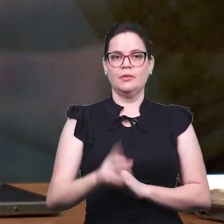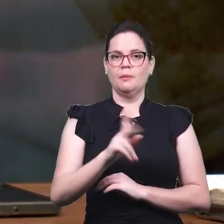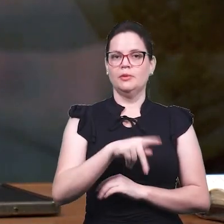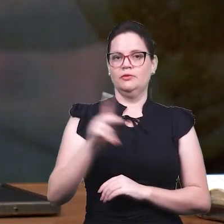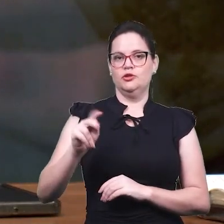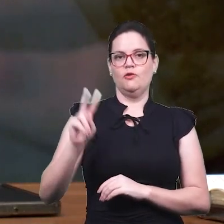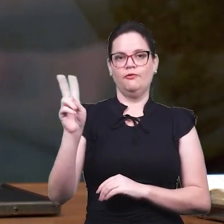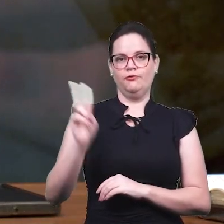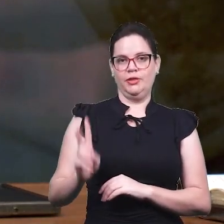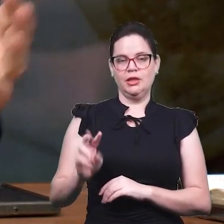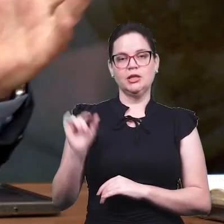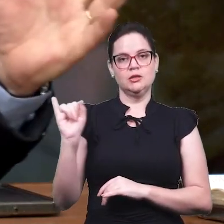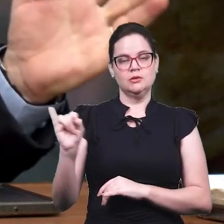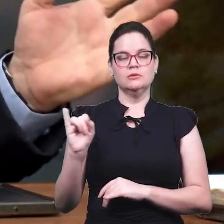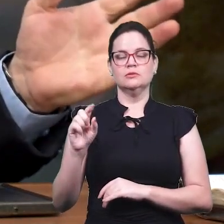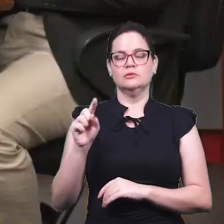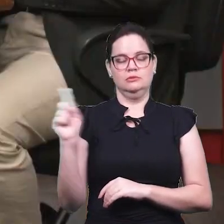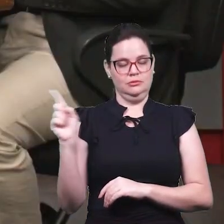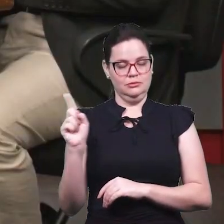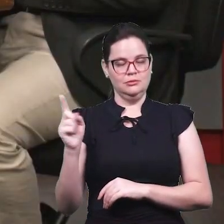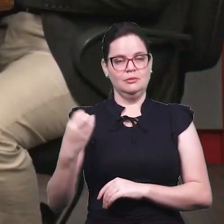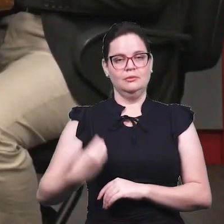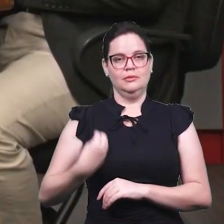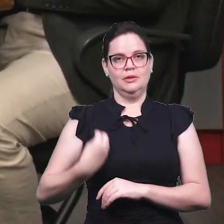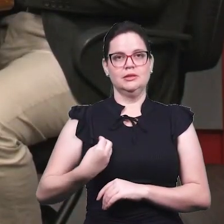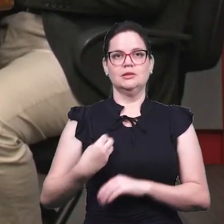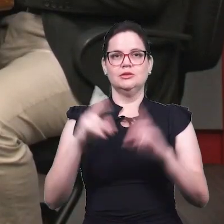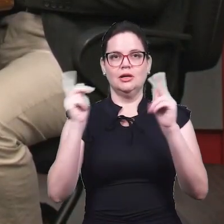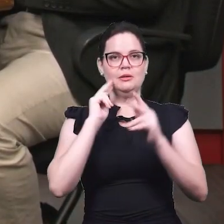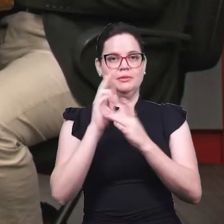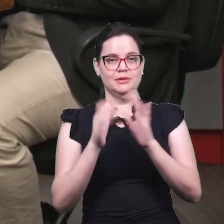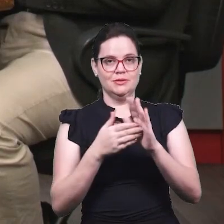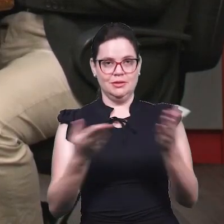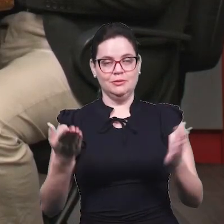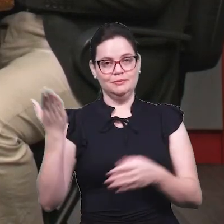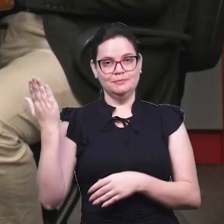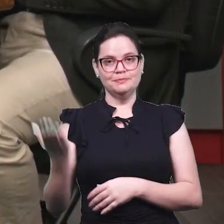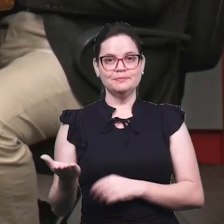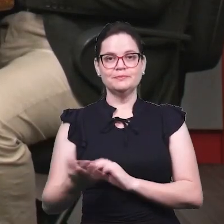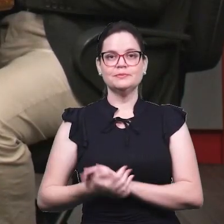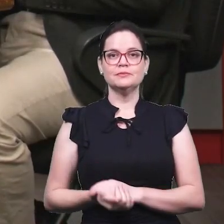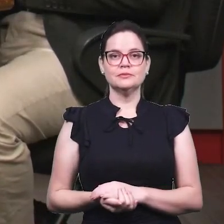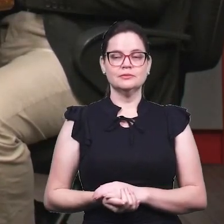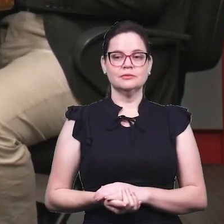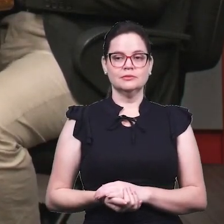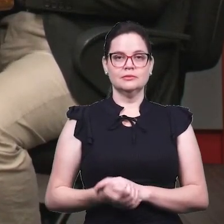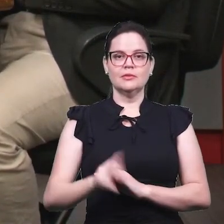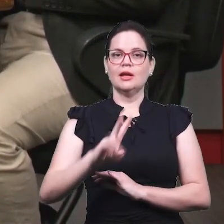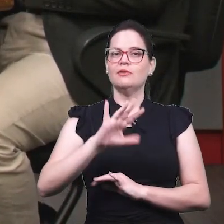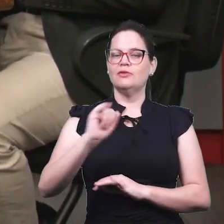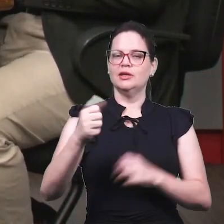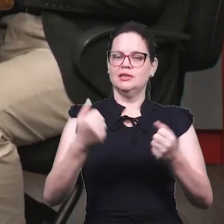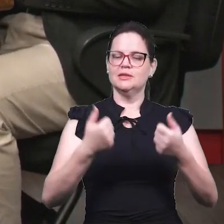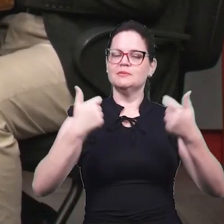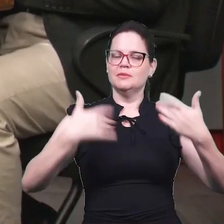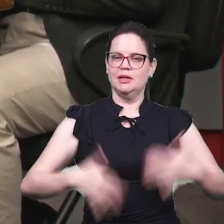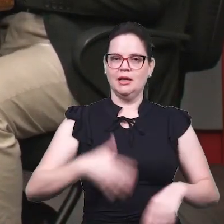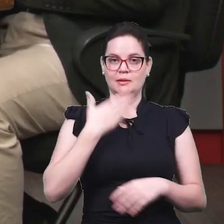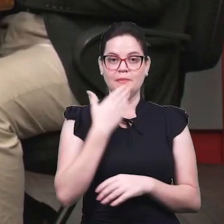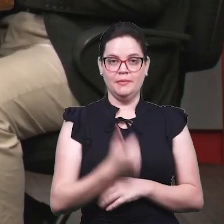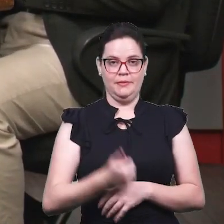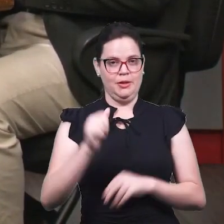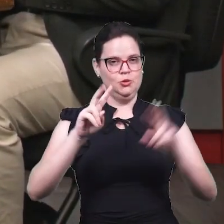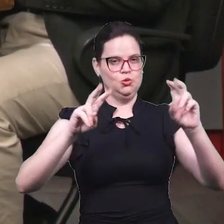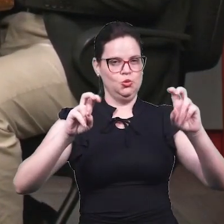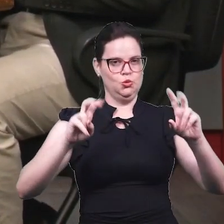O professor Vinícius, que está aqui presente, até quero dar paz e Senhor para o professor Vinícius, vai falar mais sobre isso daqui a